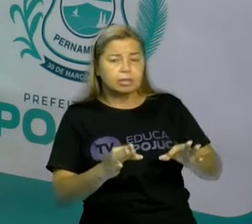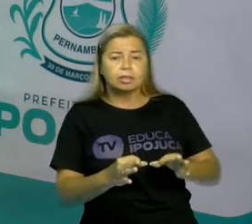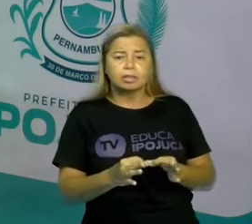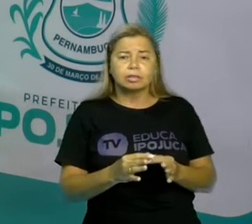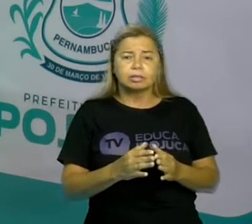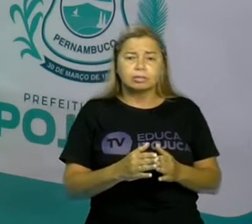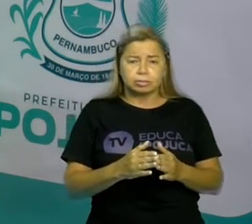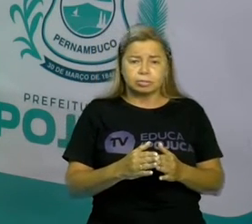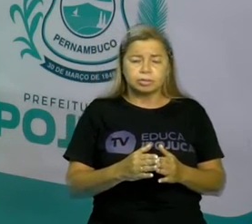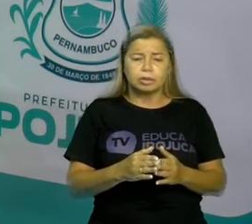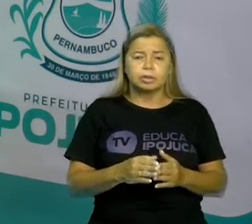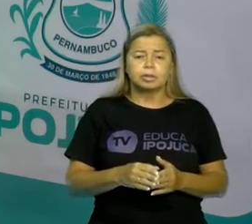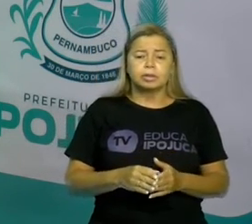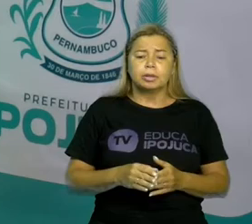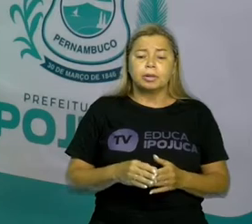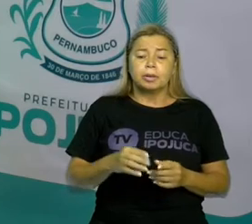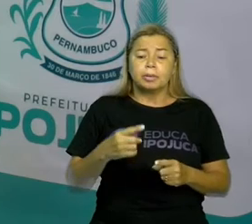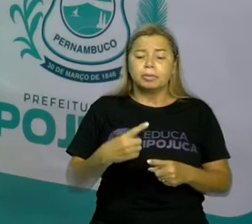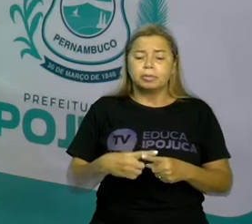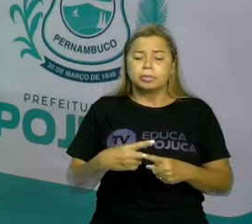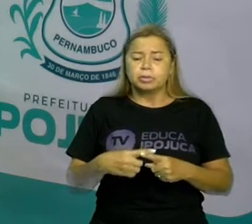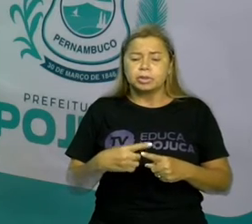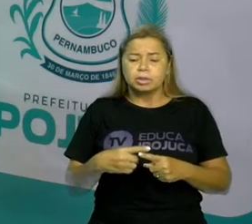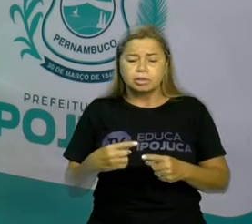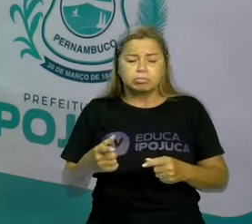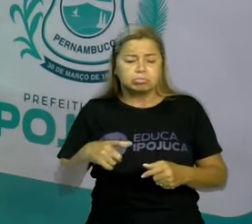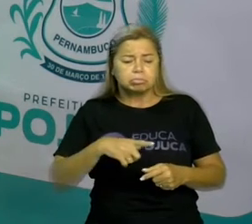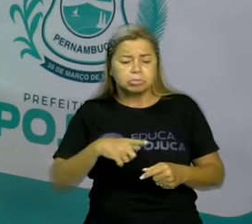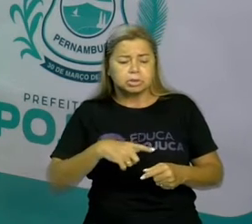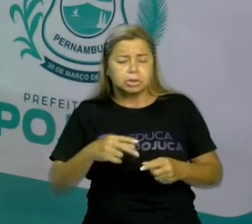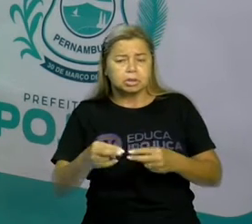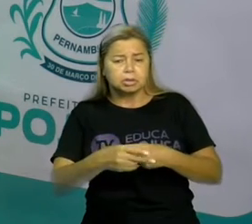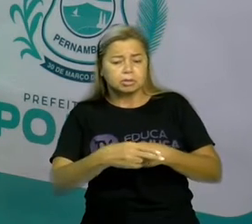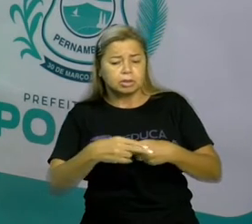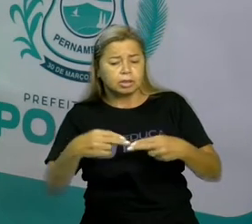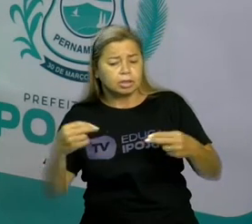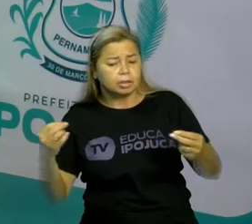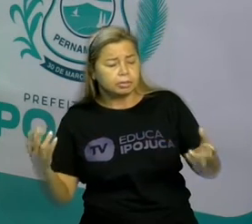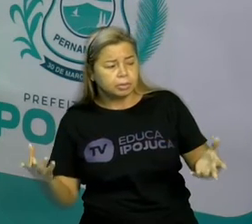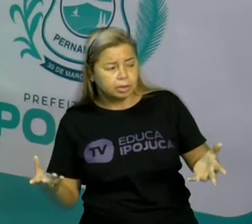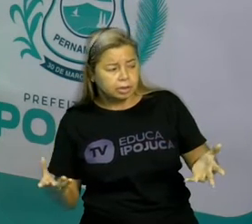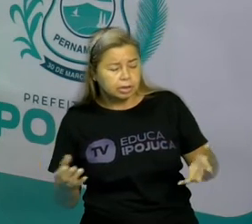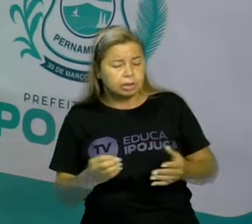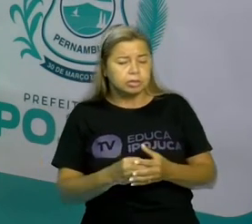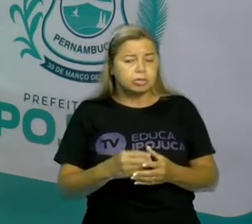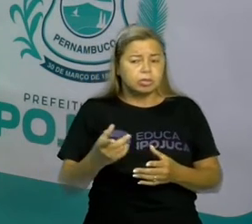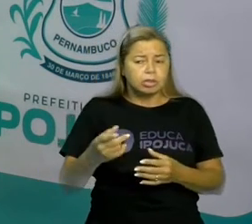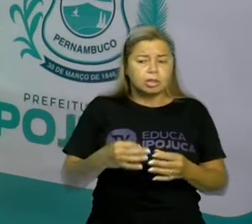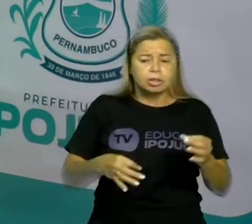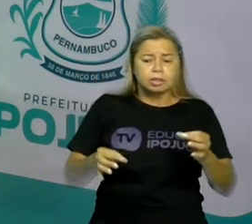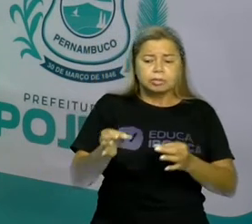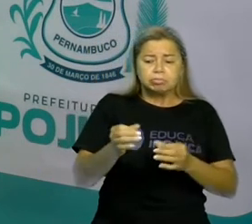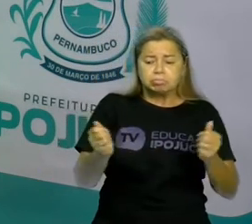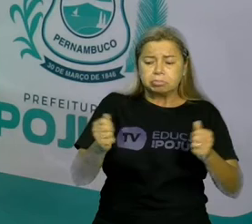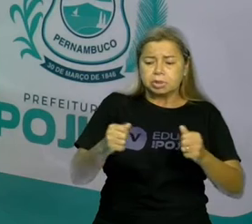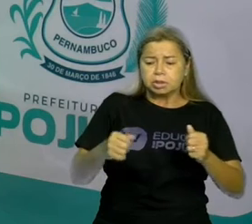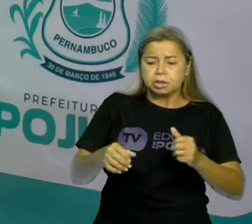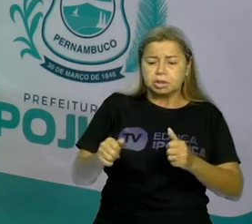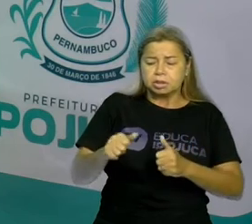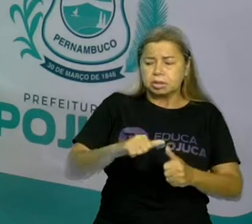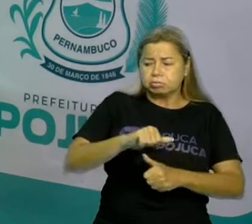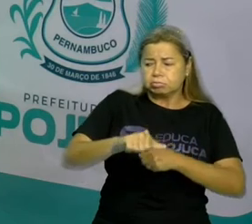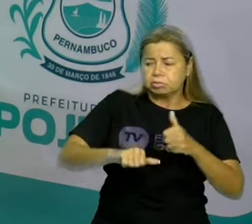respire é um objeto ou me diz Loki de um lugar para outro